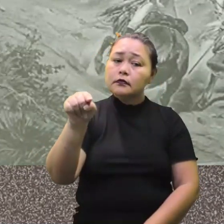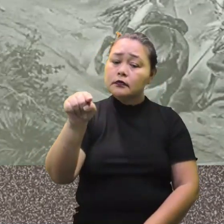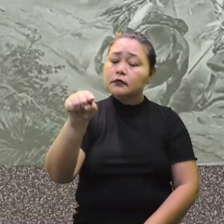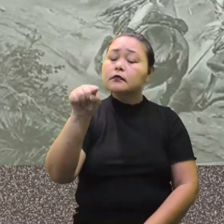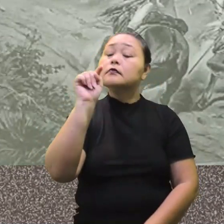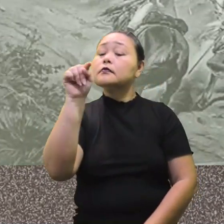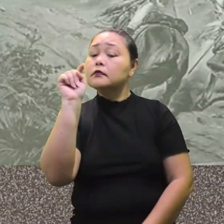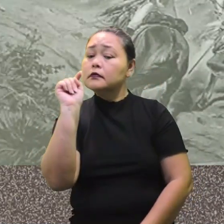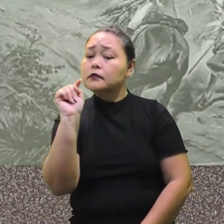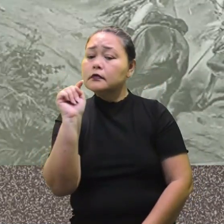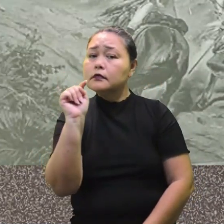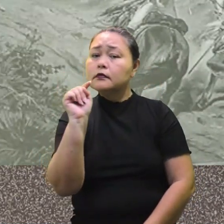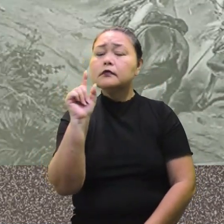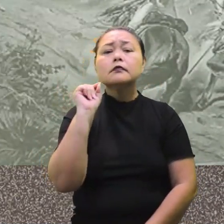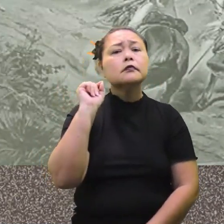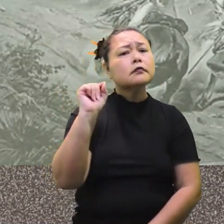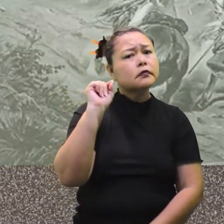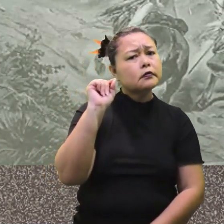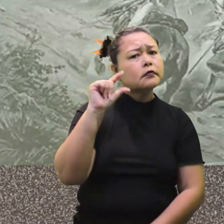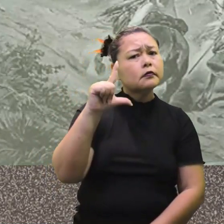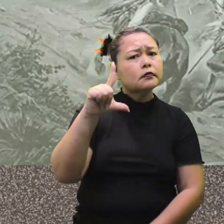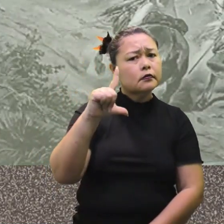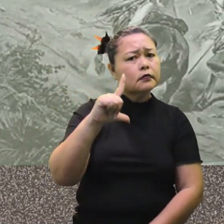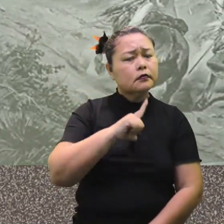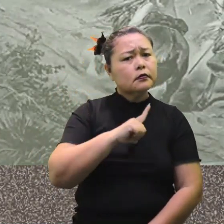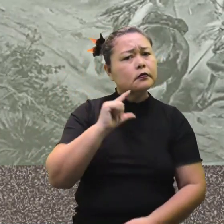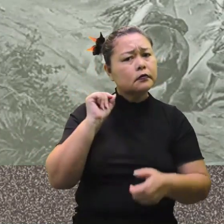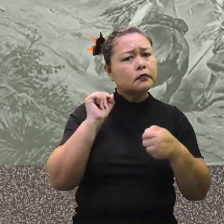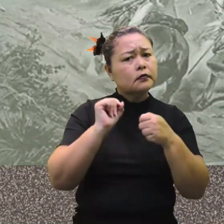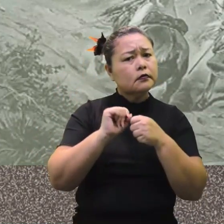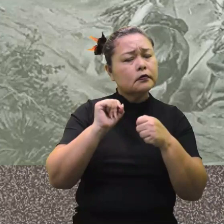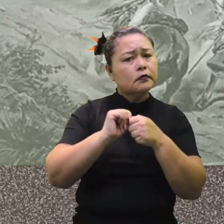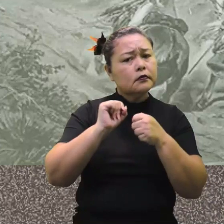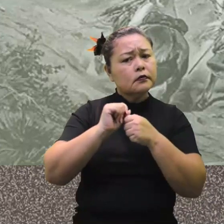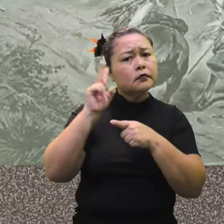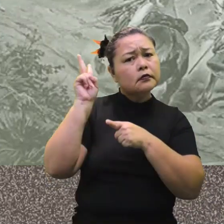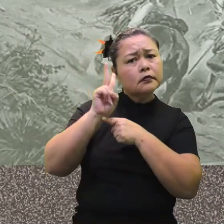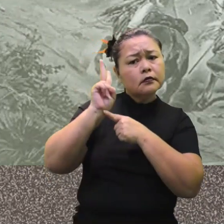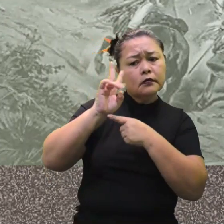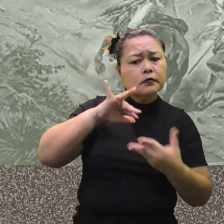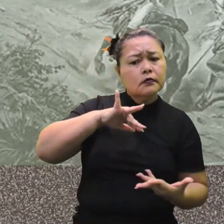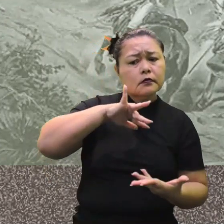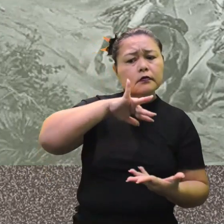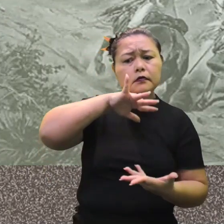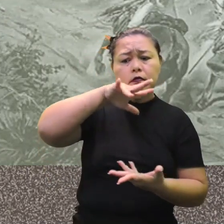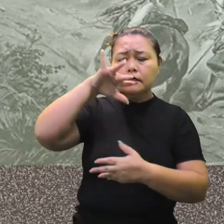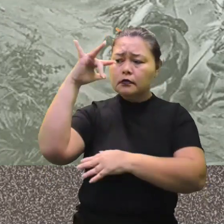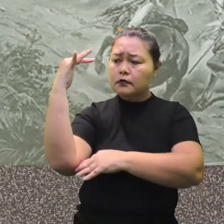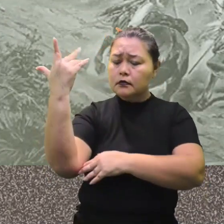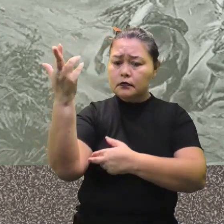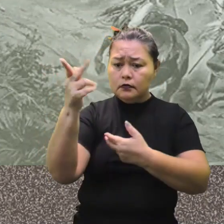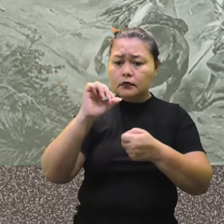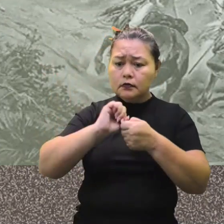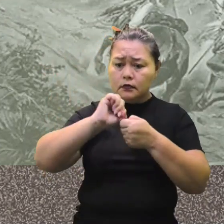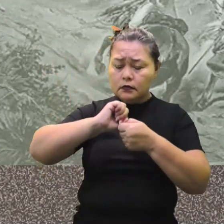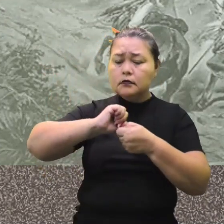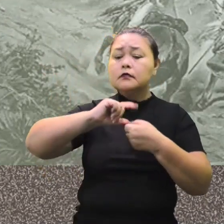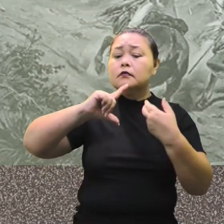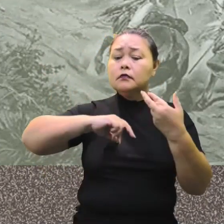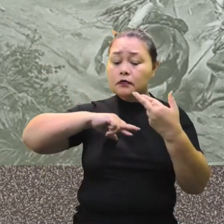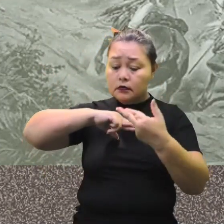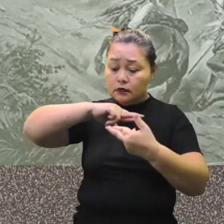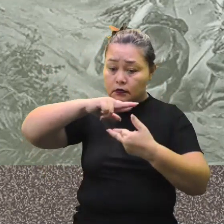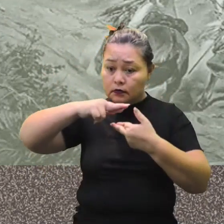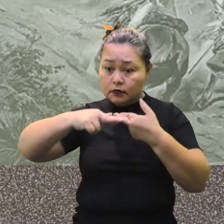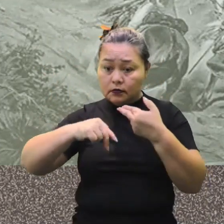Você que está aí. O que você tem feito para preservar o meio ambiente? Você tem reciclado? Você